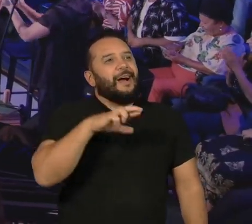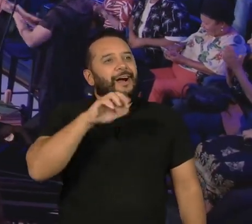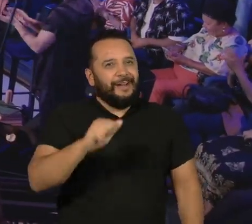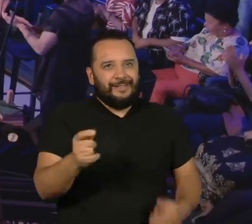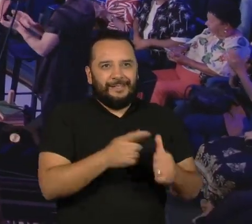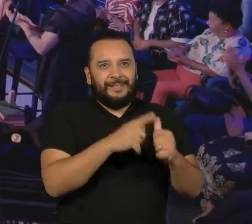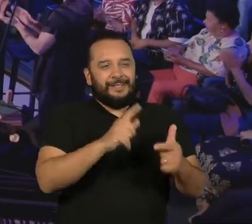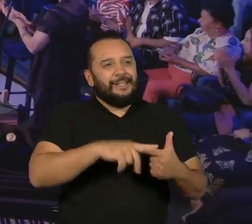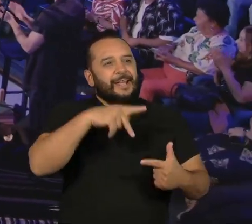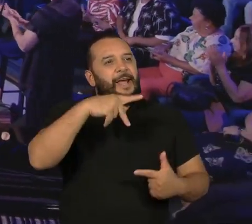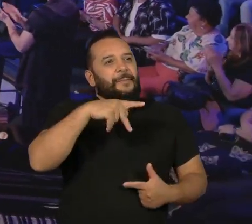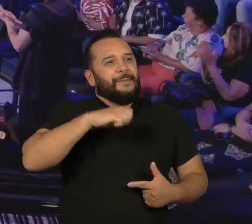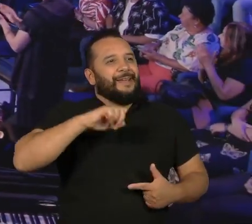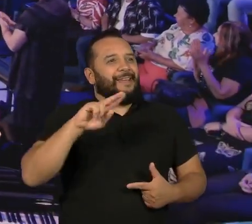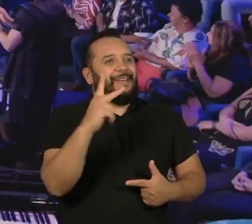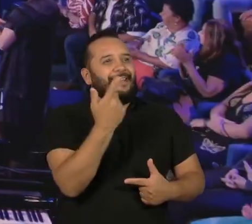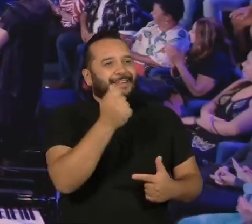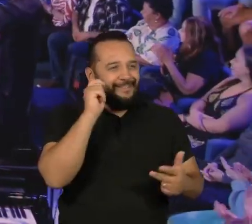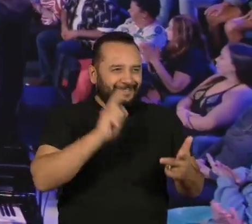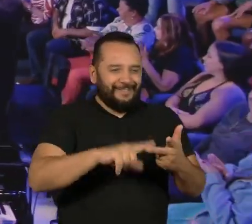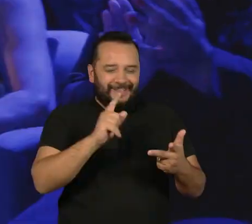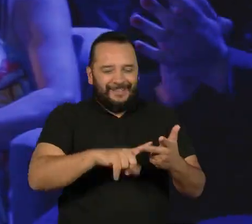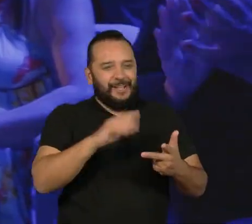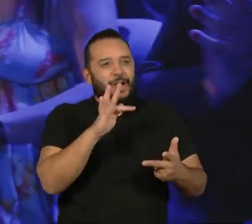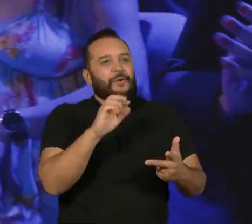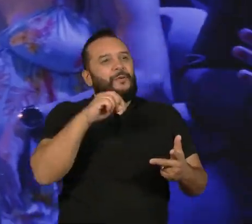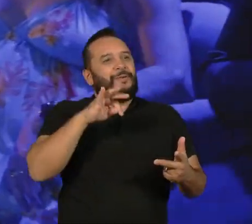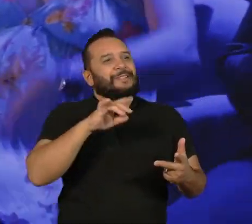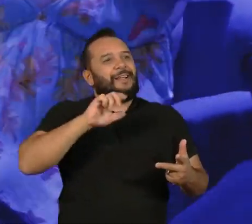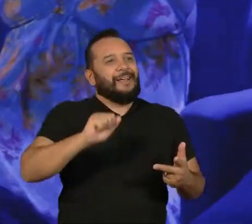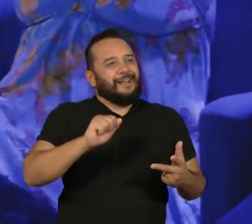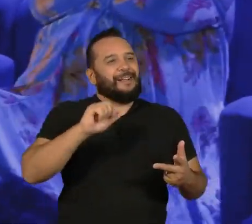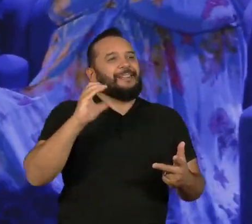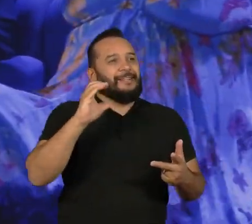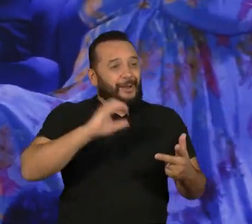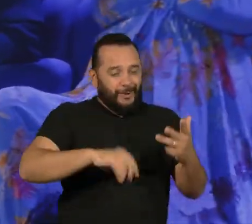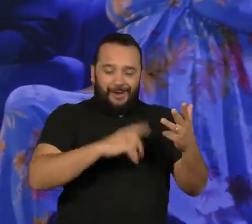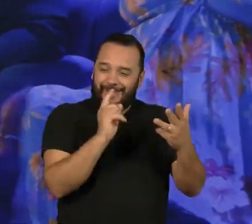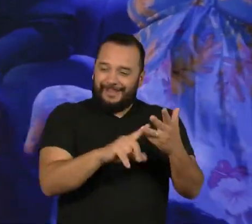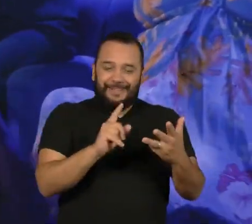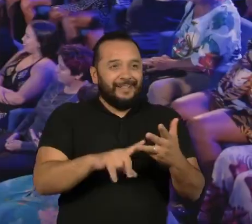da Penha, Fonseca,